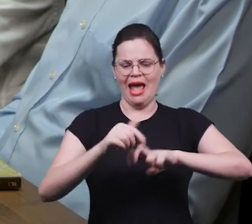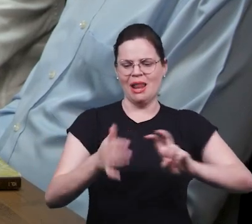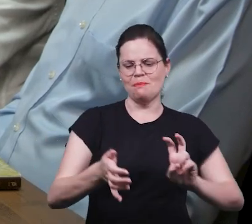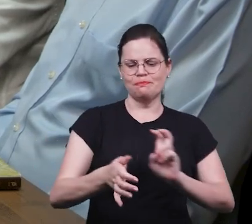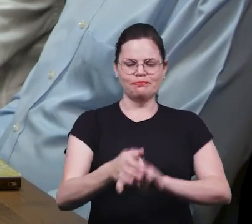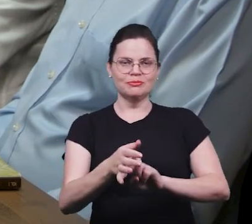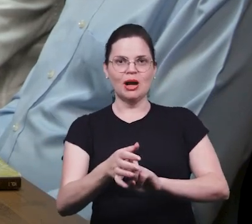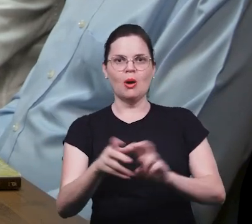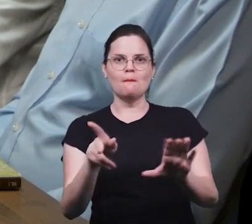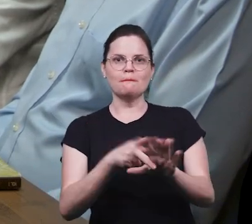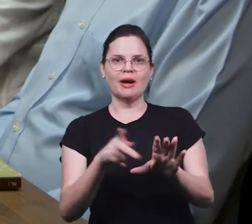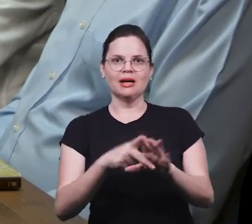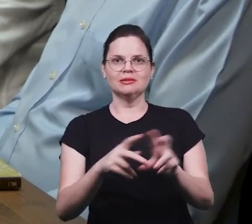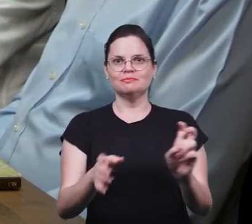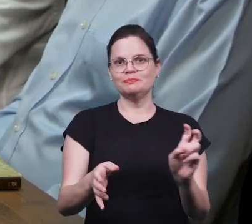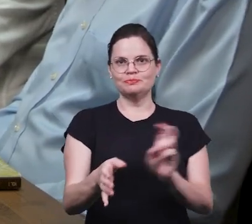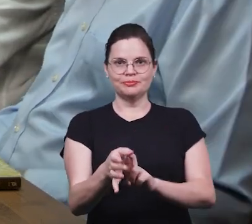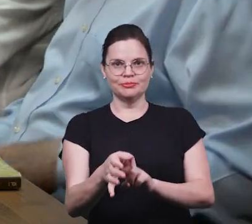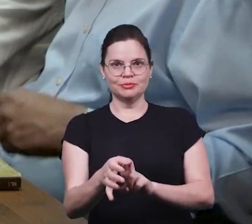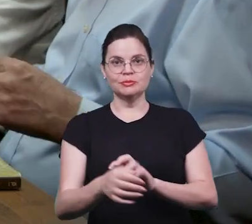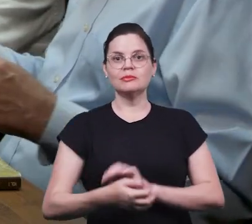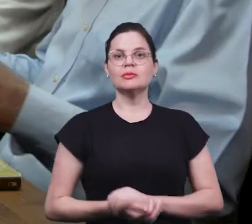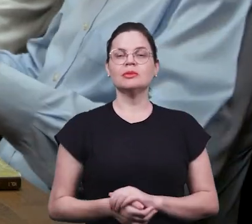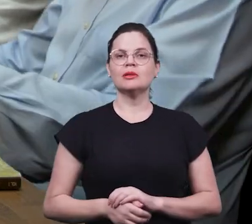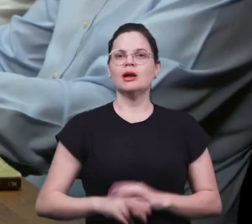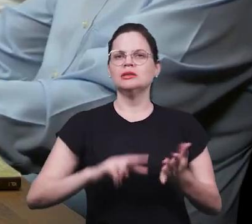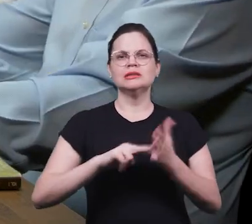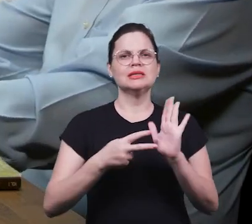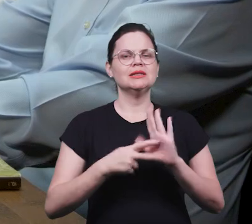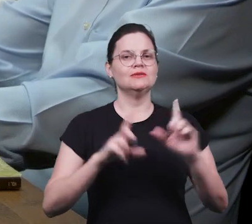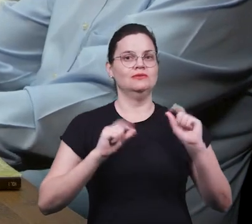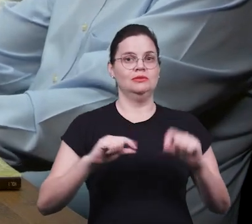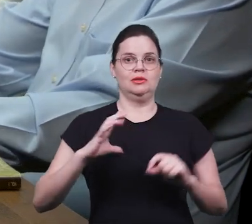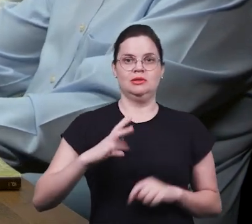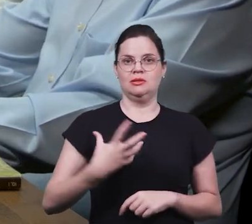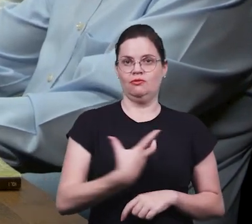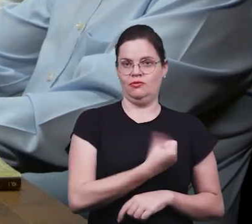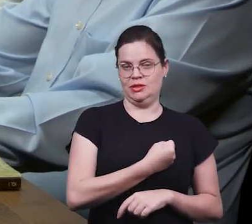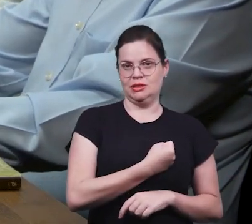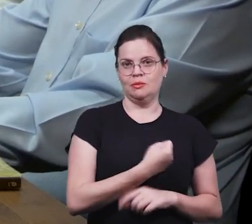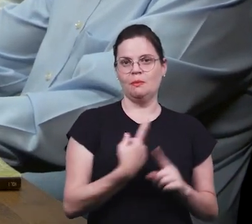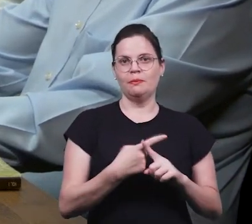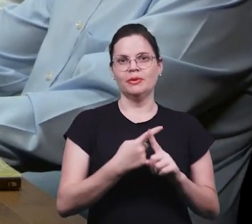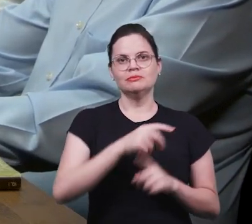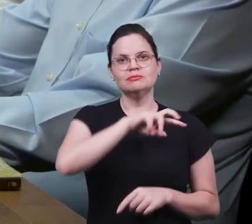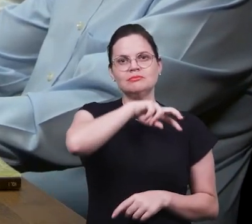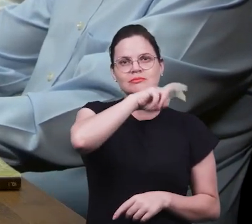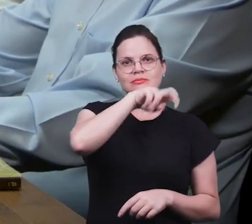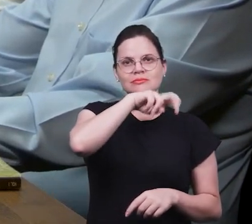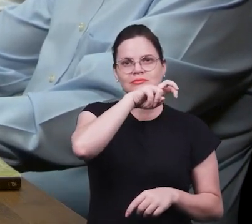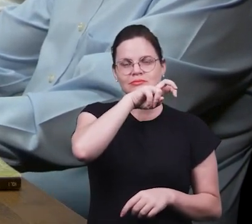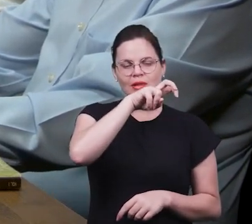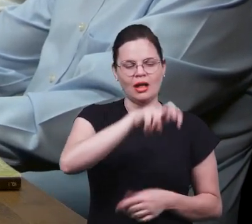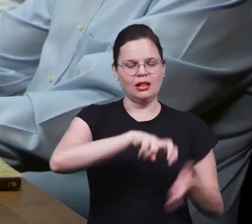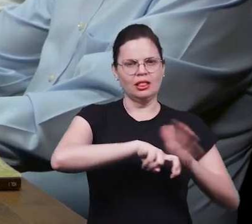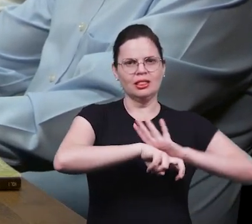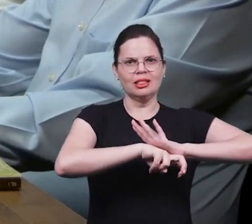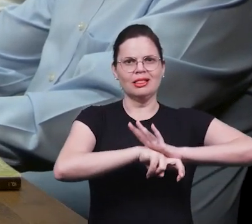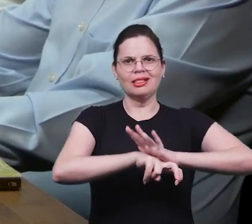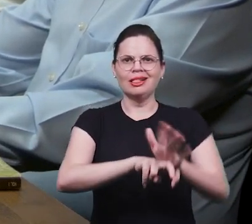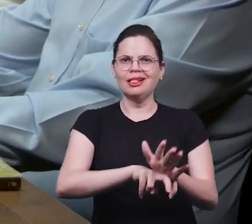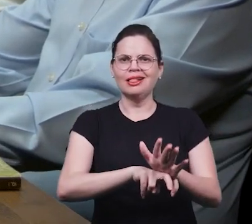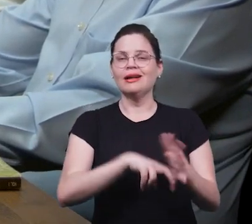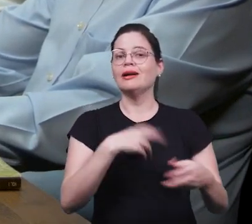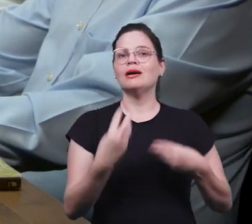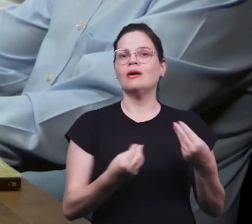o plano de Deus de redenção do homem. Glória a Deus. A serpente teria sua cabeça esmagada.